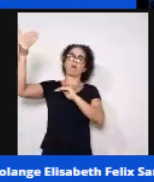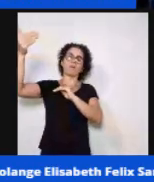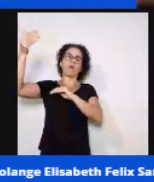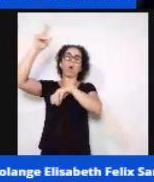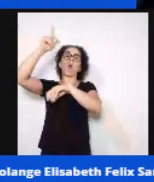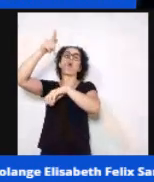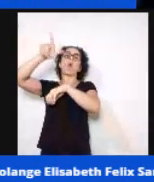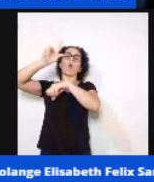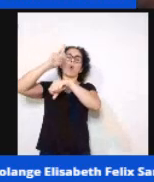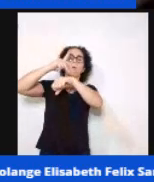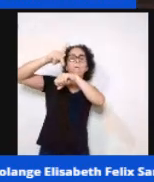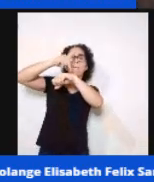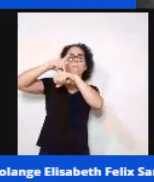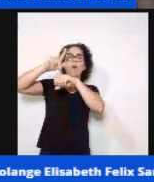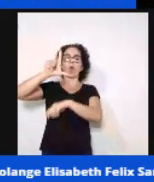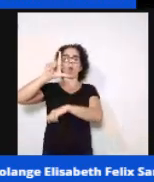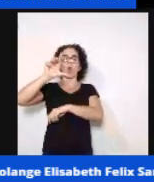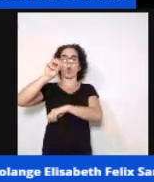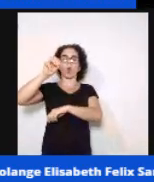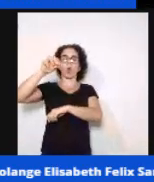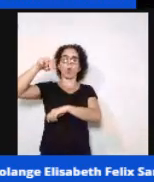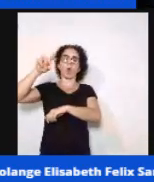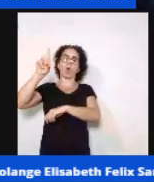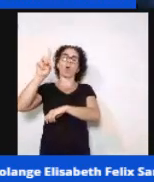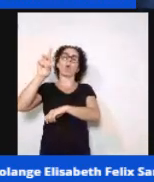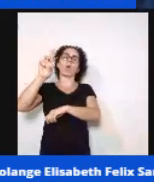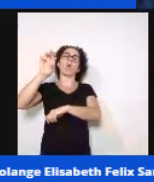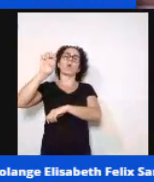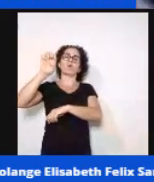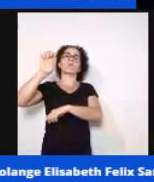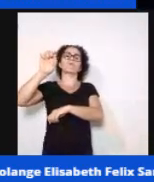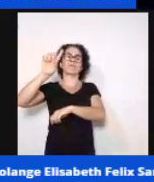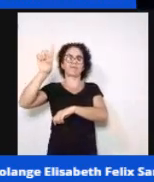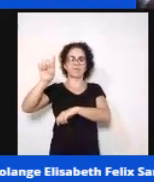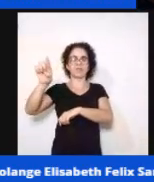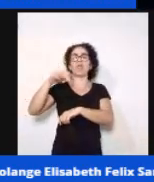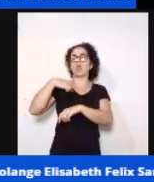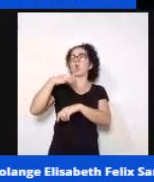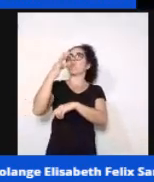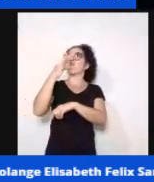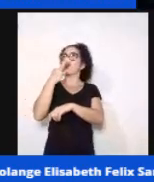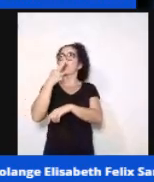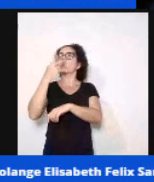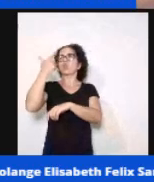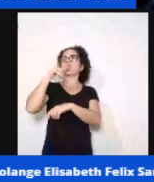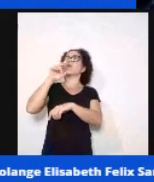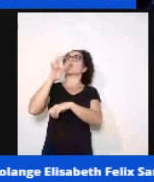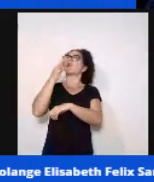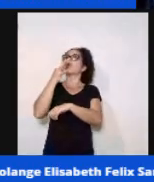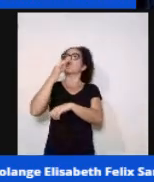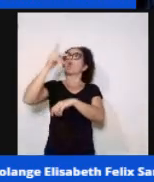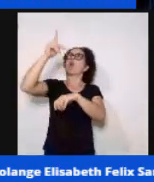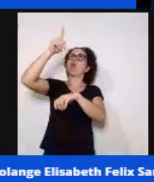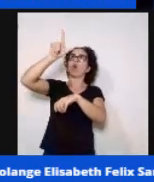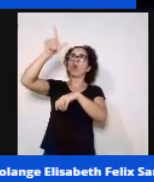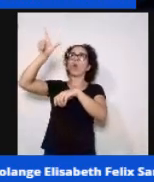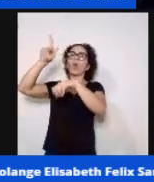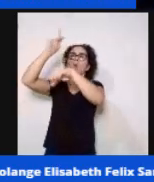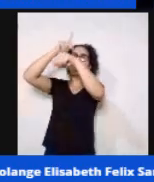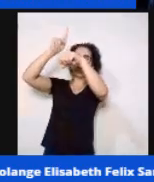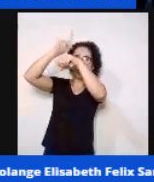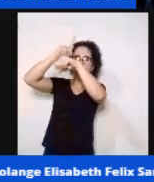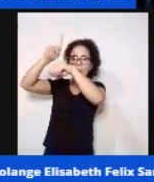E desse sonho, eu consegui conhecer outros lugares, conheci outras pessoas